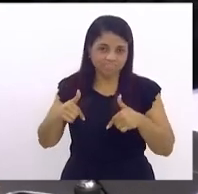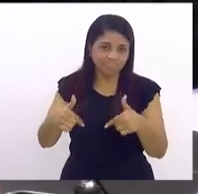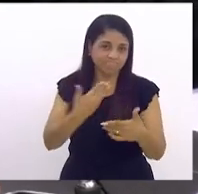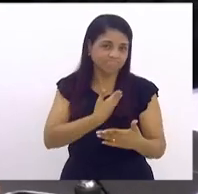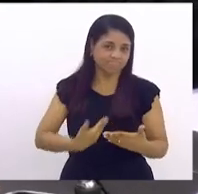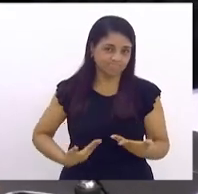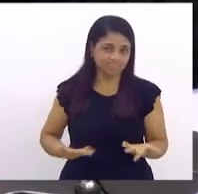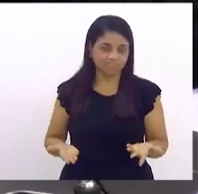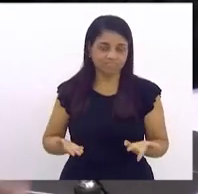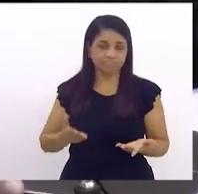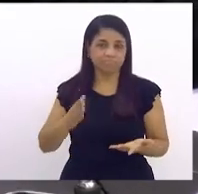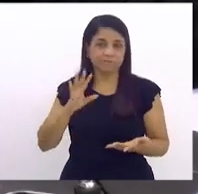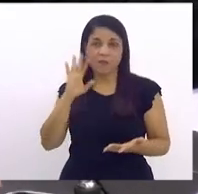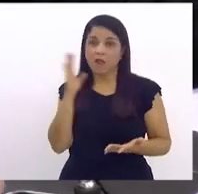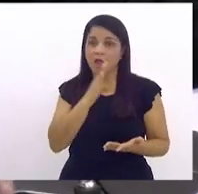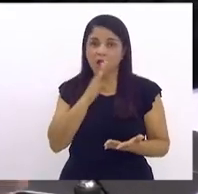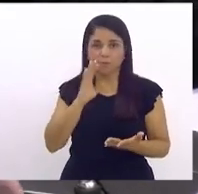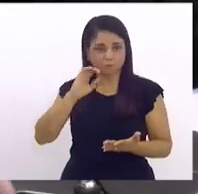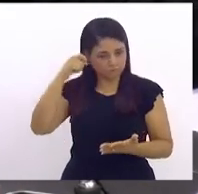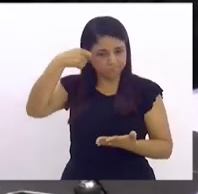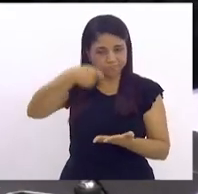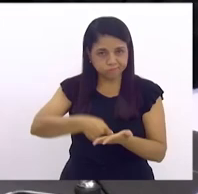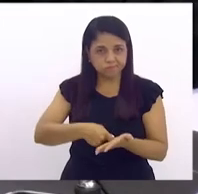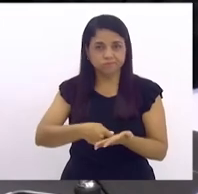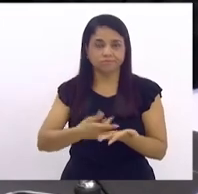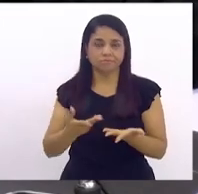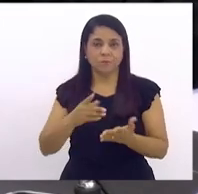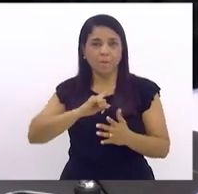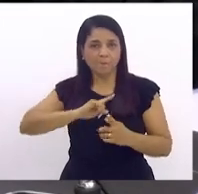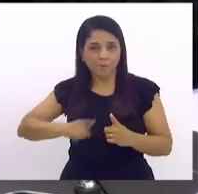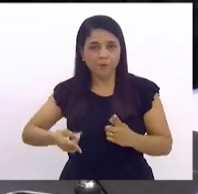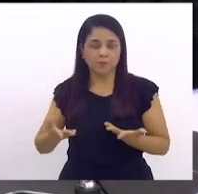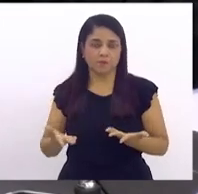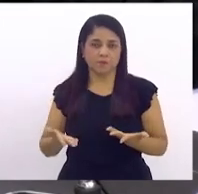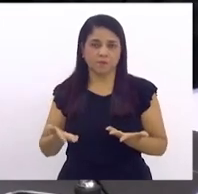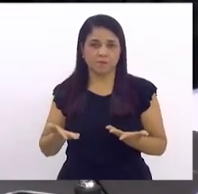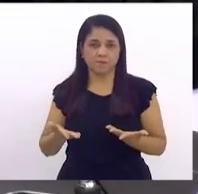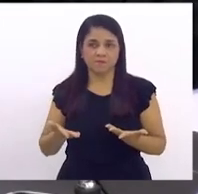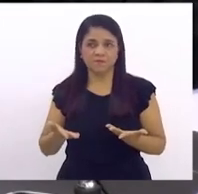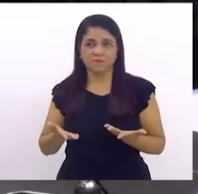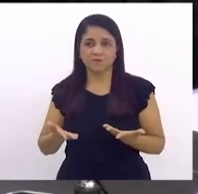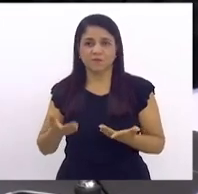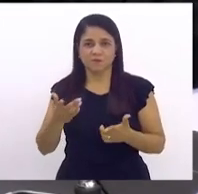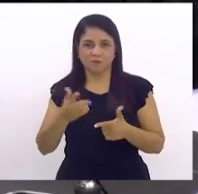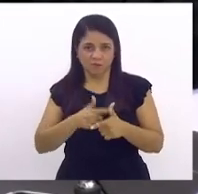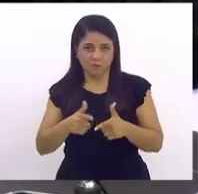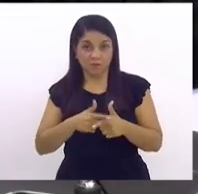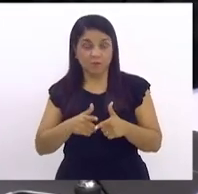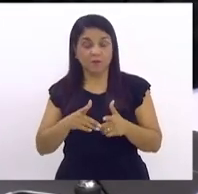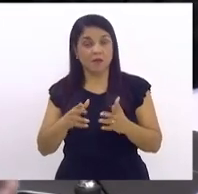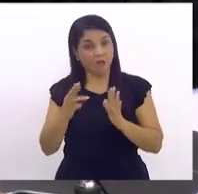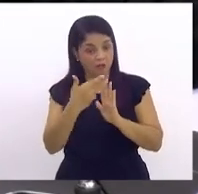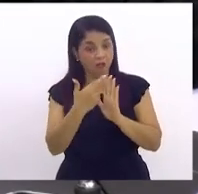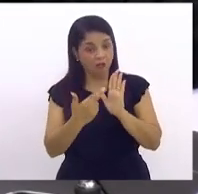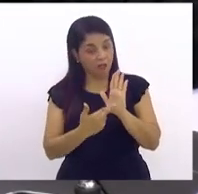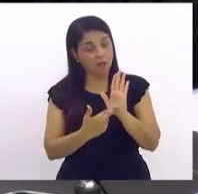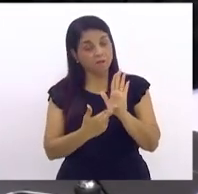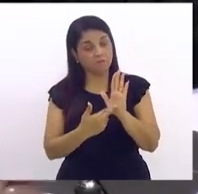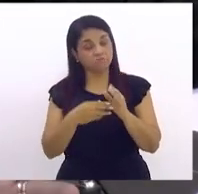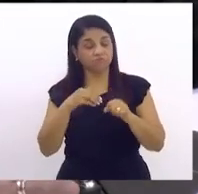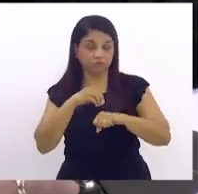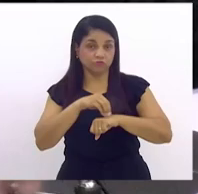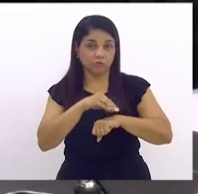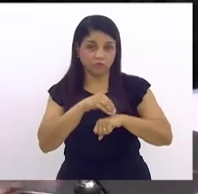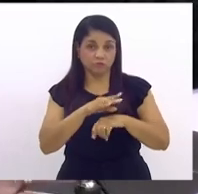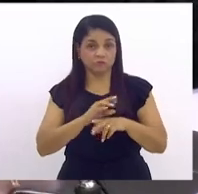medidas mais enérgicas no sentido de coibir tal coisa. Ela foge da regra do indicativo, mas pode ser um autorizativo.